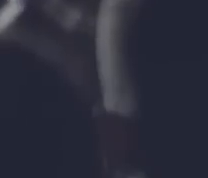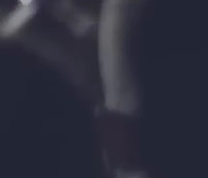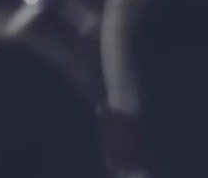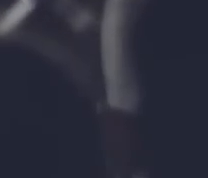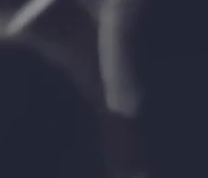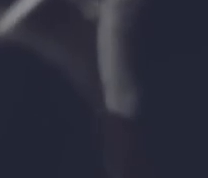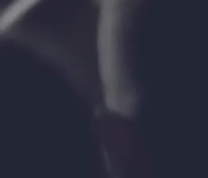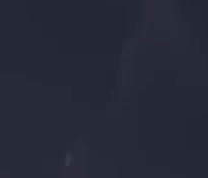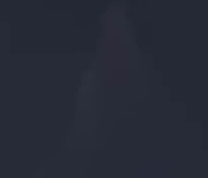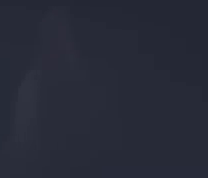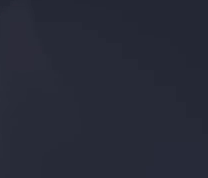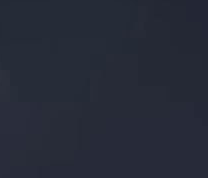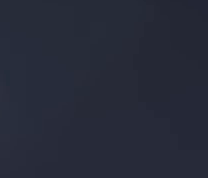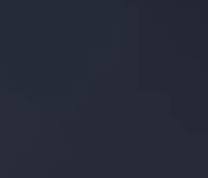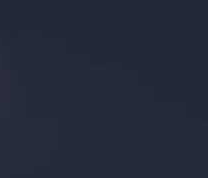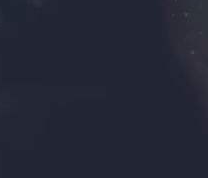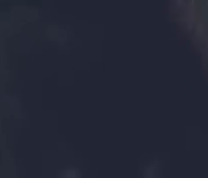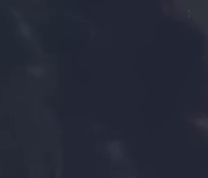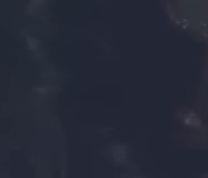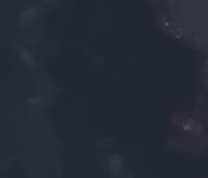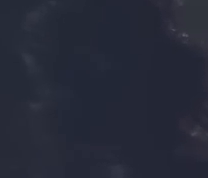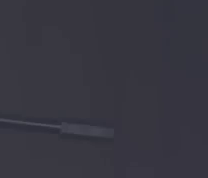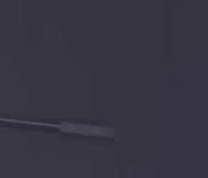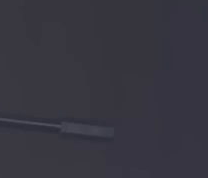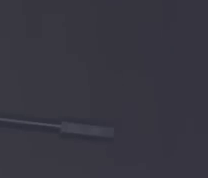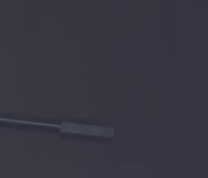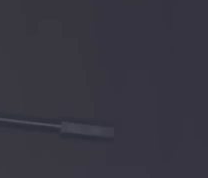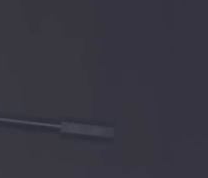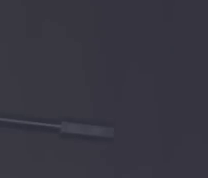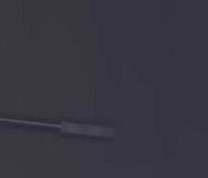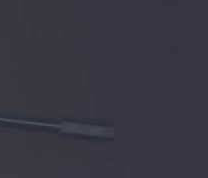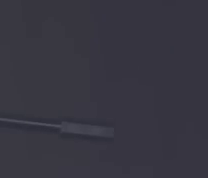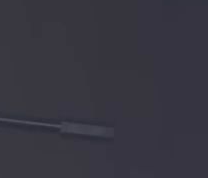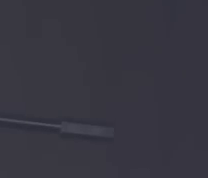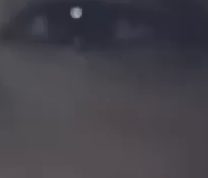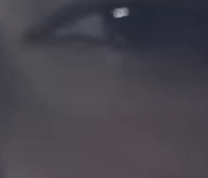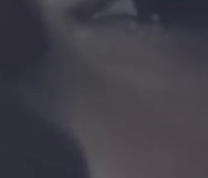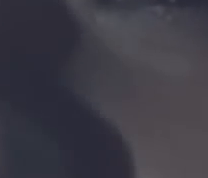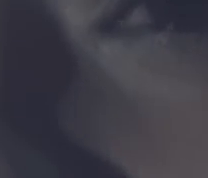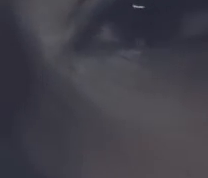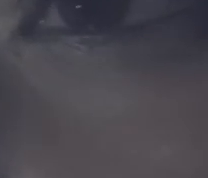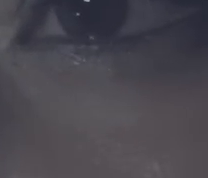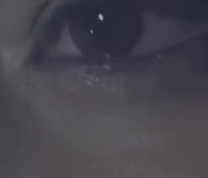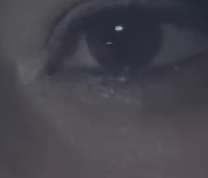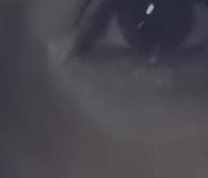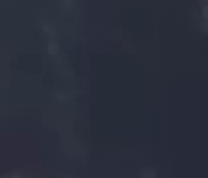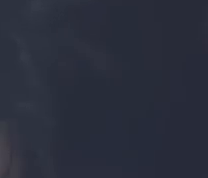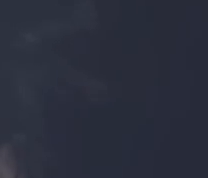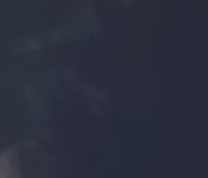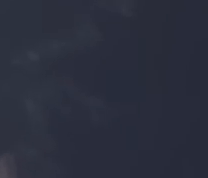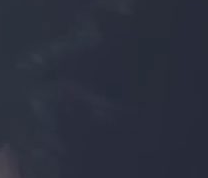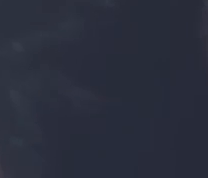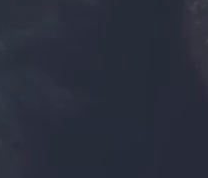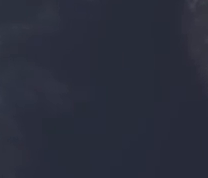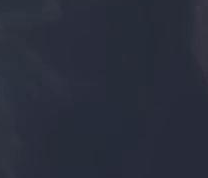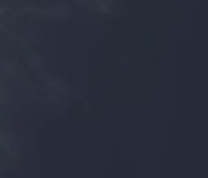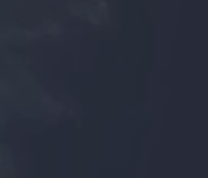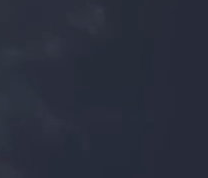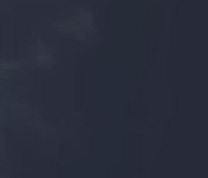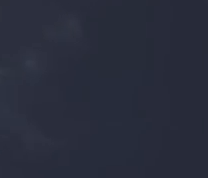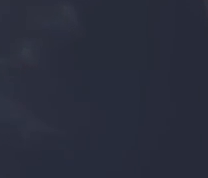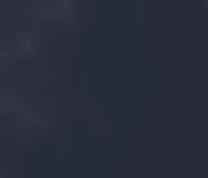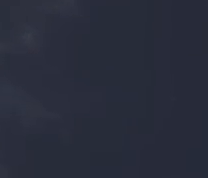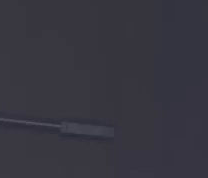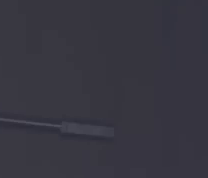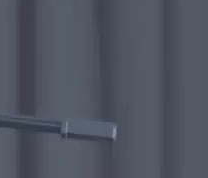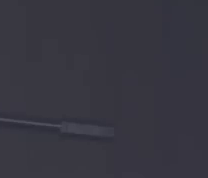Nós já tivemos várias conquistas, mas precisamos ir em frente. Faça você parte das decisões do seu bairro, da sua comunidade, do